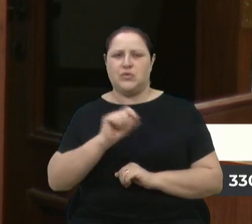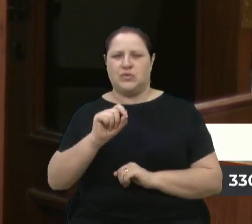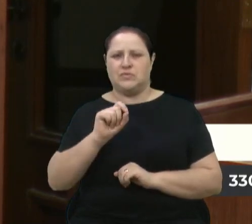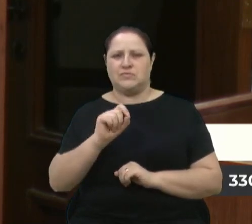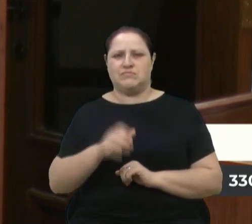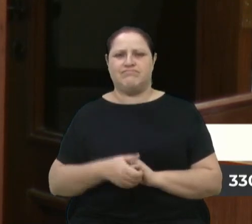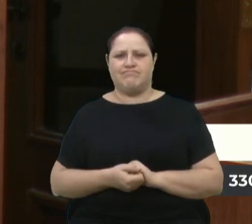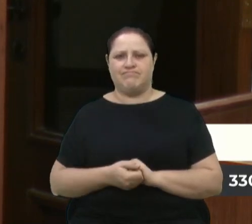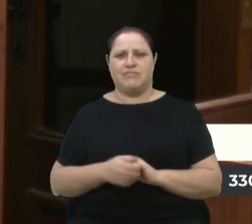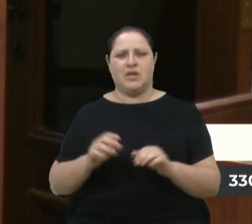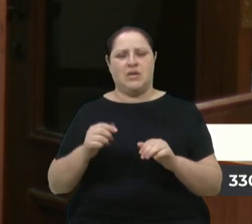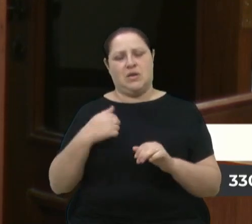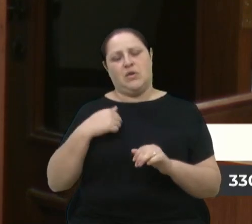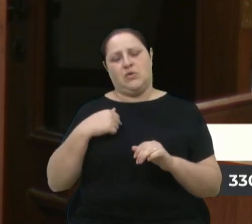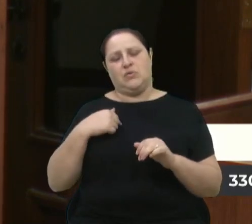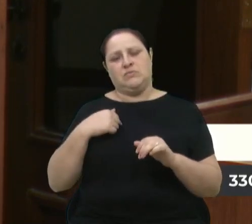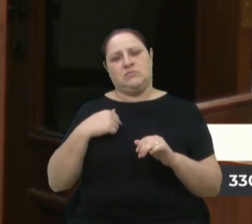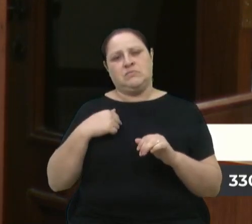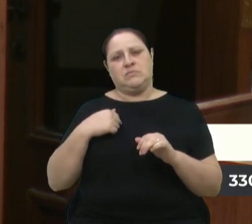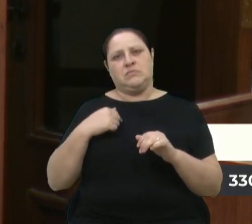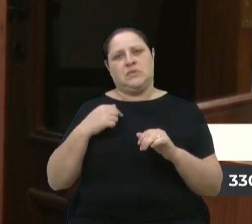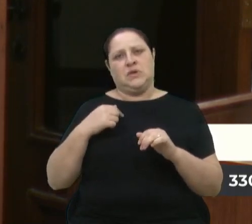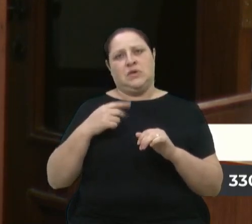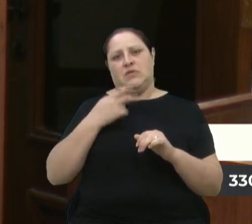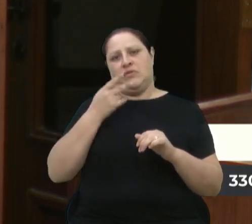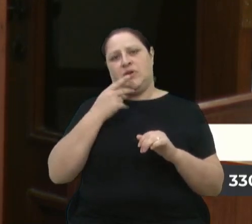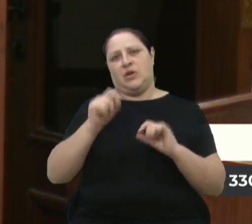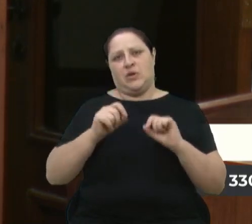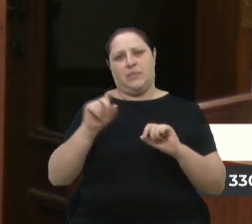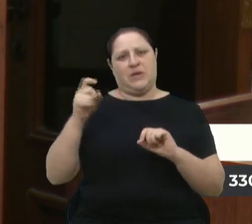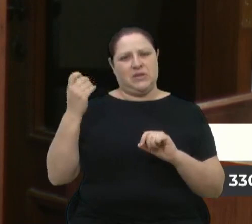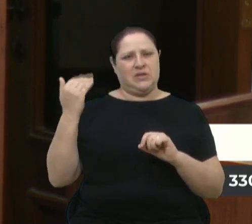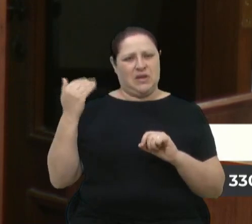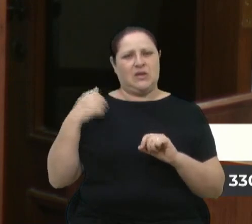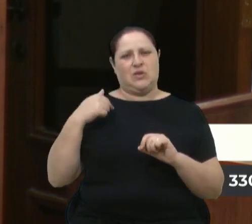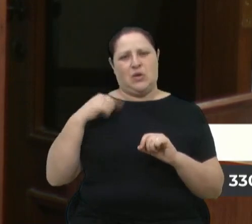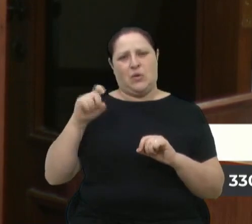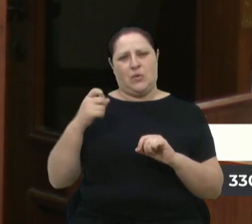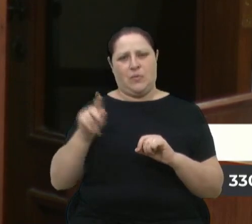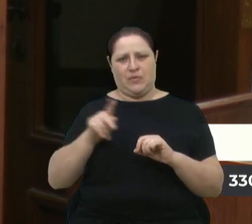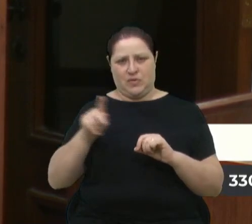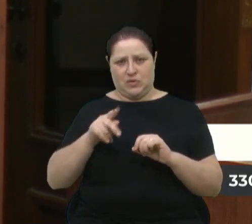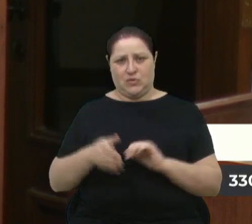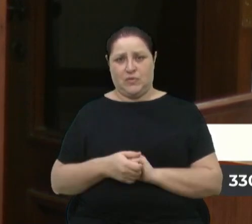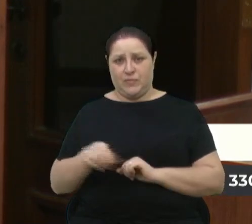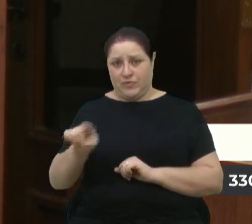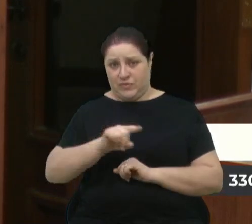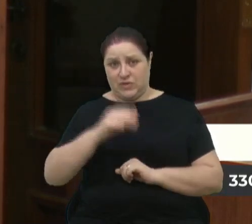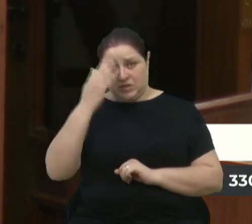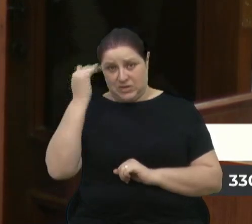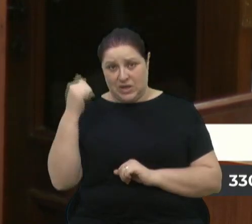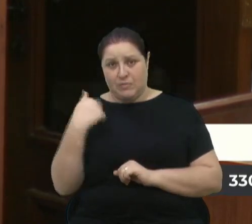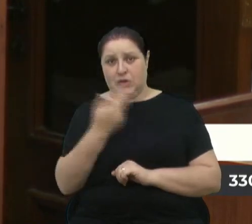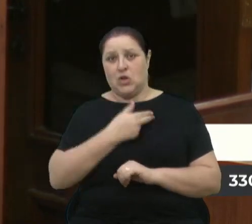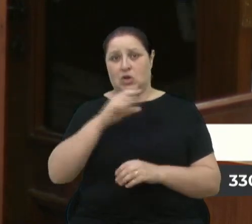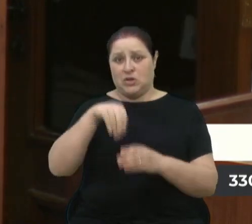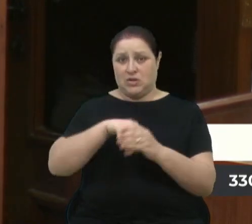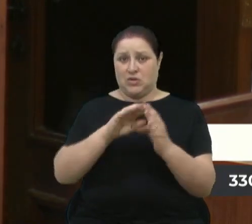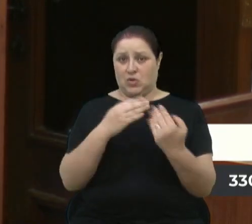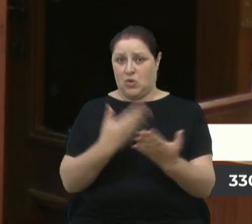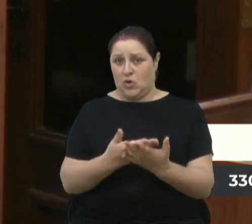E me permito destacar aqui, porque fui professor. Vocês sabem que nas nossas